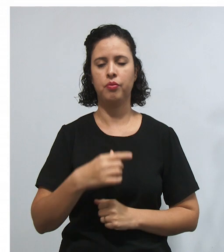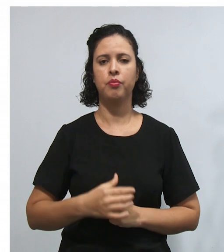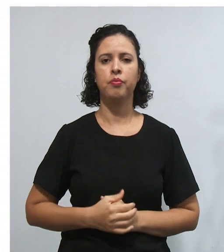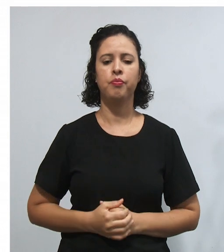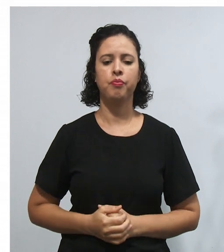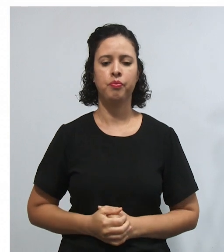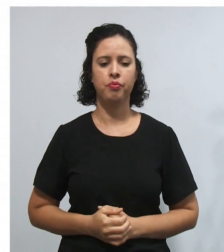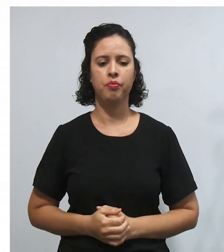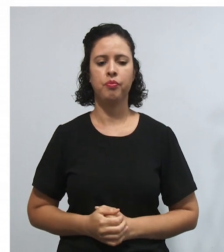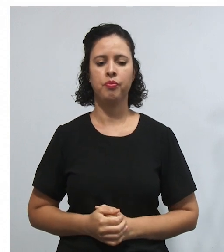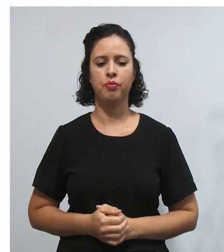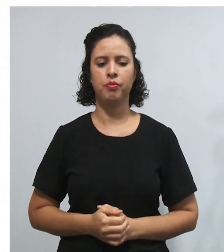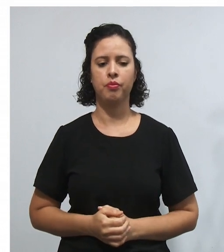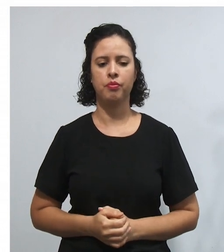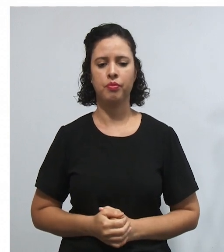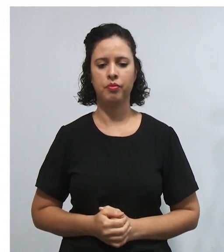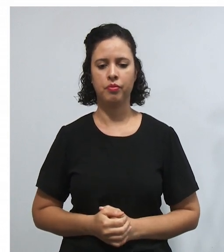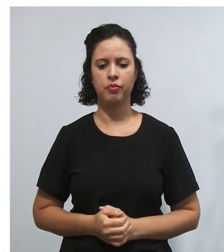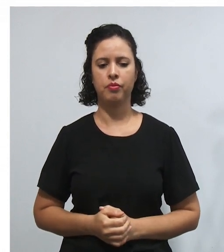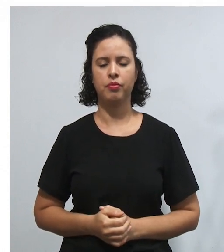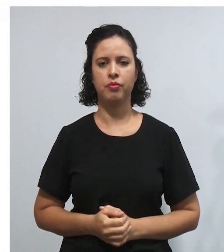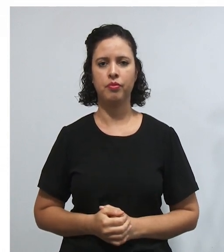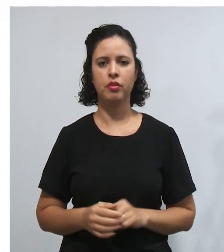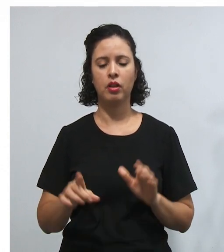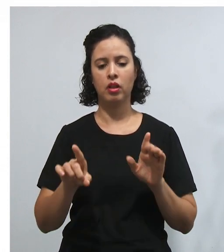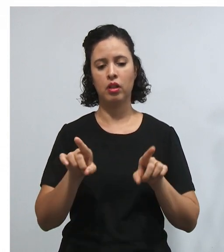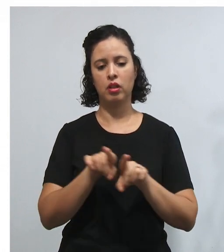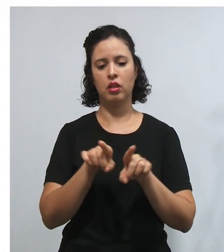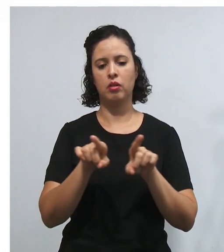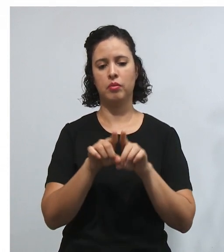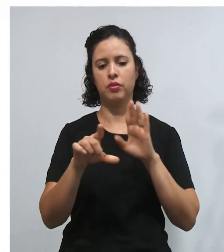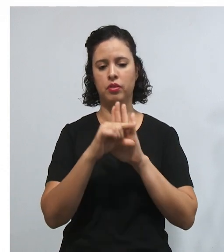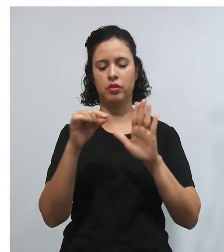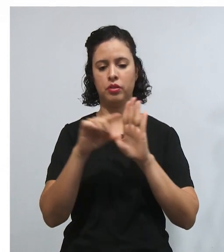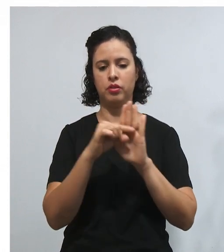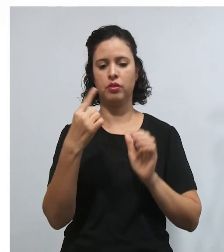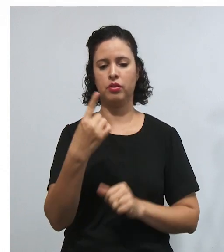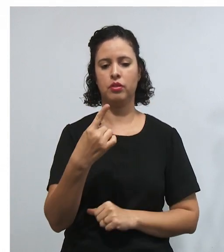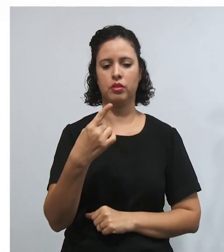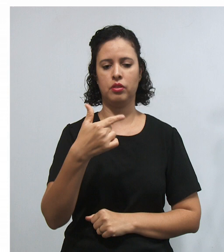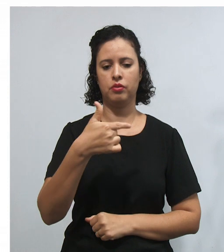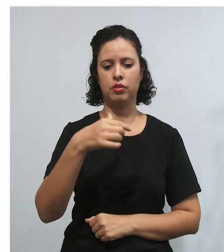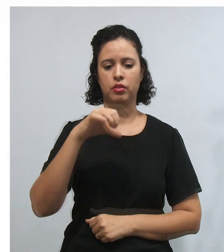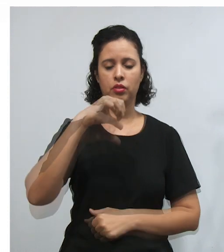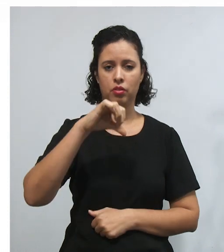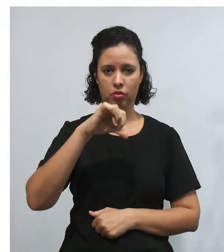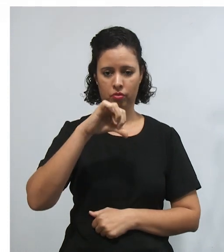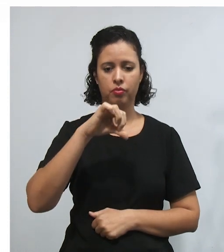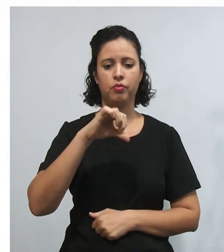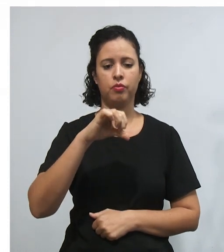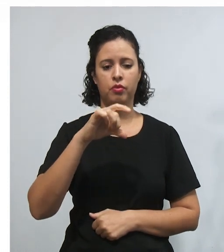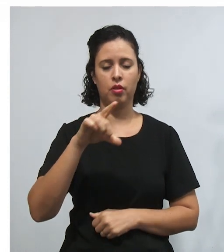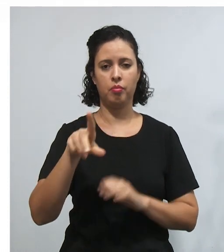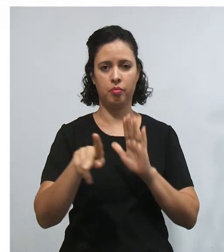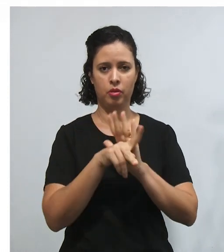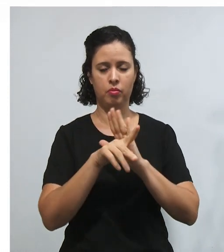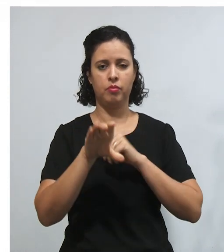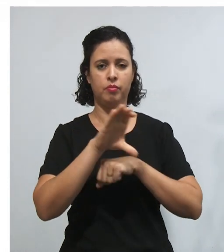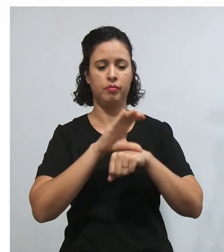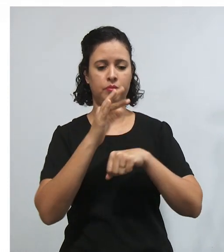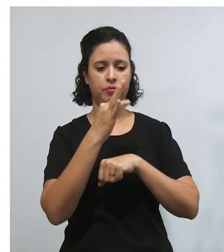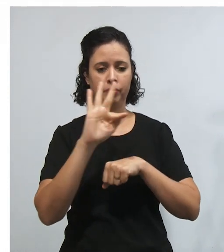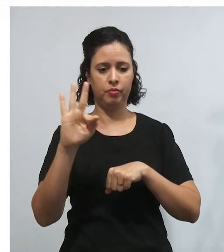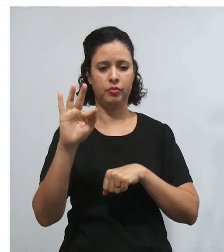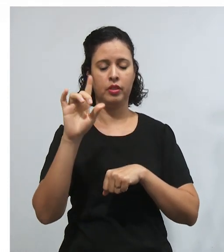7347, lá de 85, e também no artigo 129, inciso 3º da Constituição Federal, tá? Esse